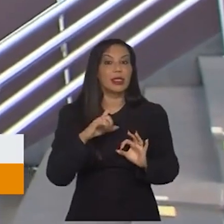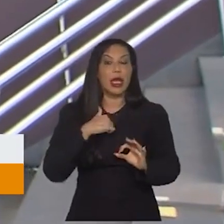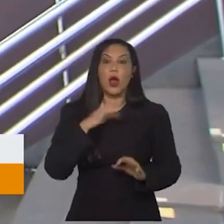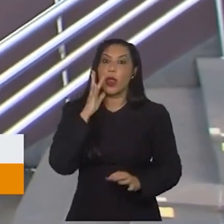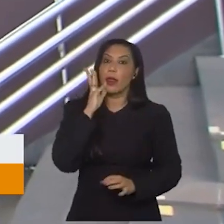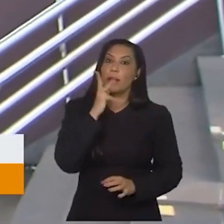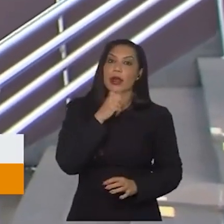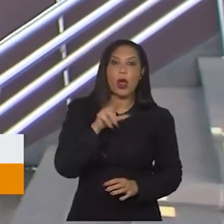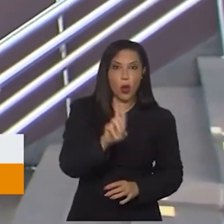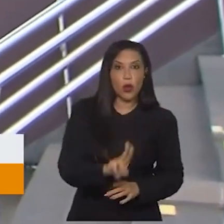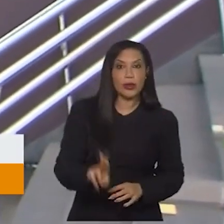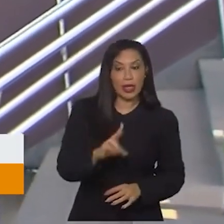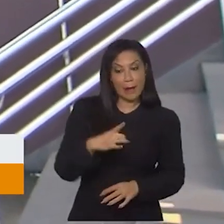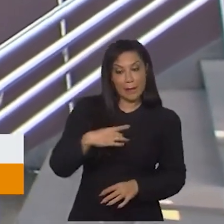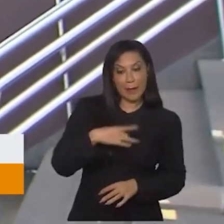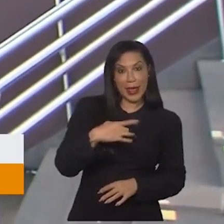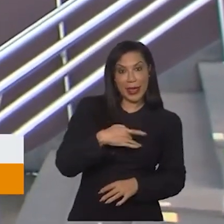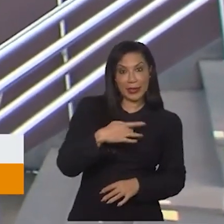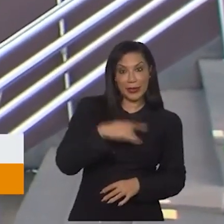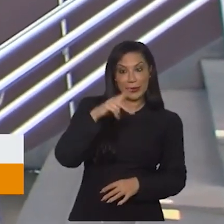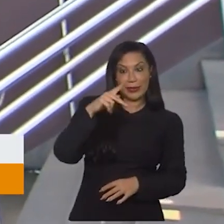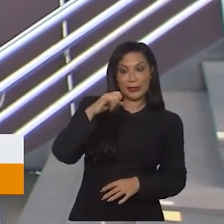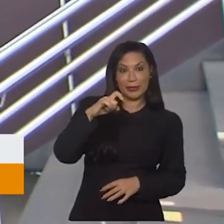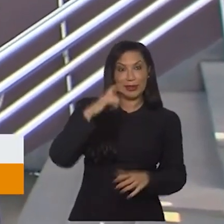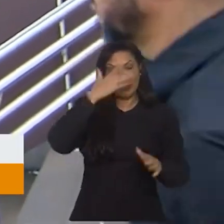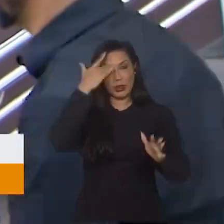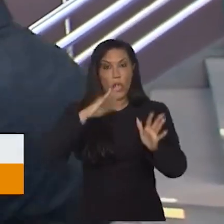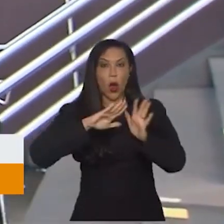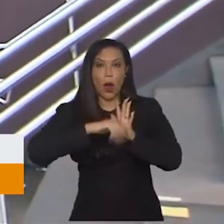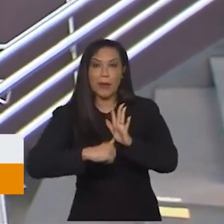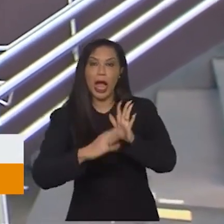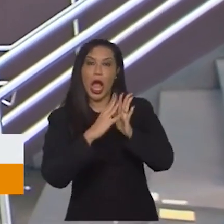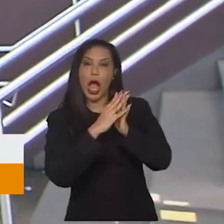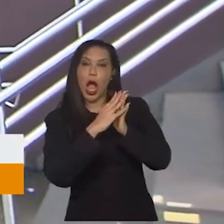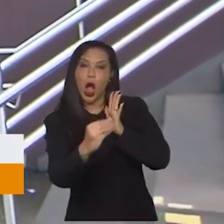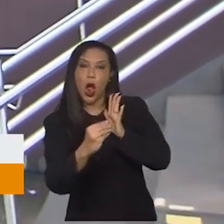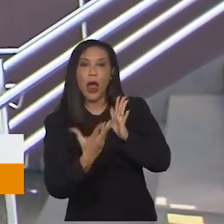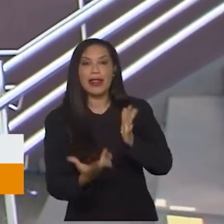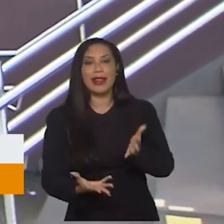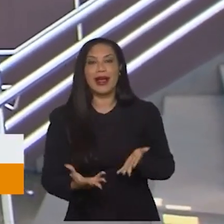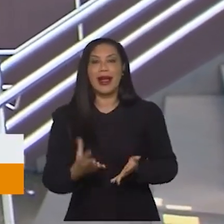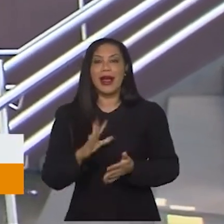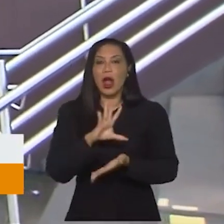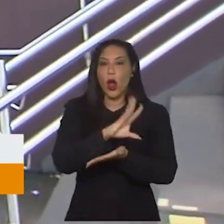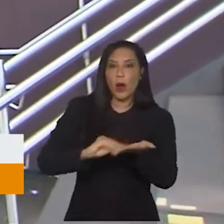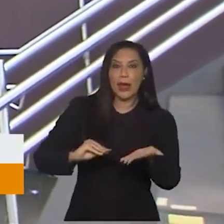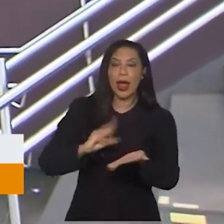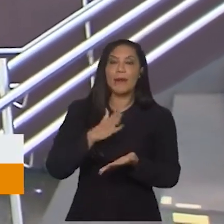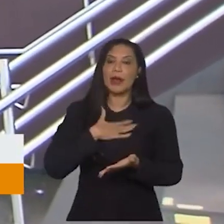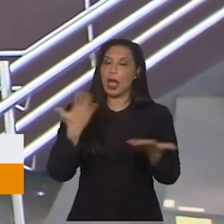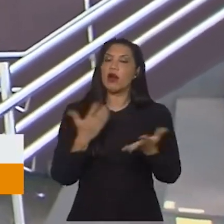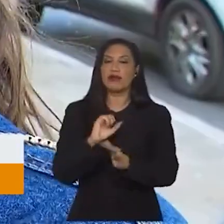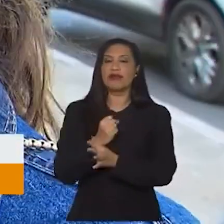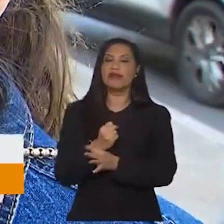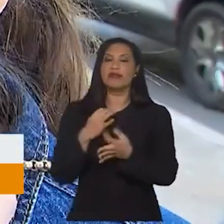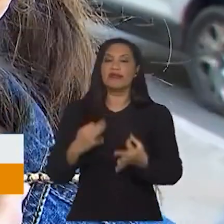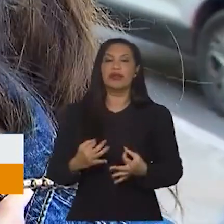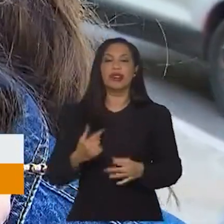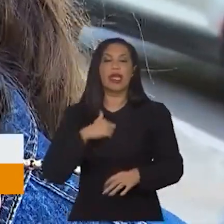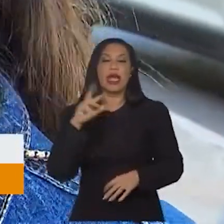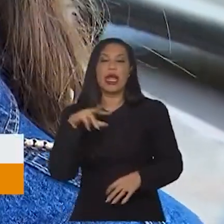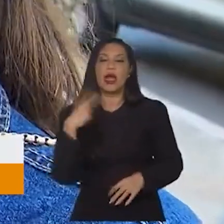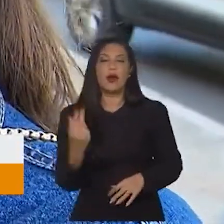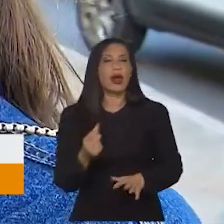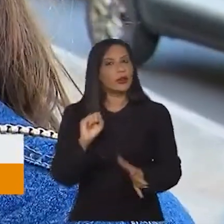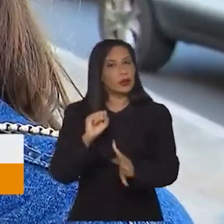para usar com medo, medo de clonagem, de alguma coisa, agora não, agora eu sou bem segura com o PIX. Eu acho